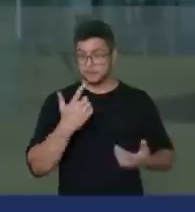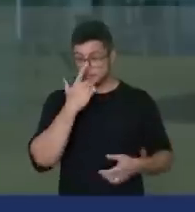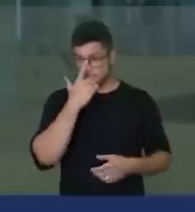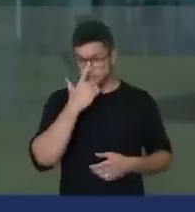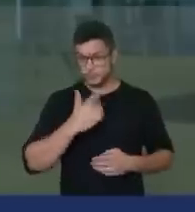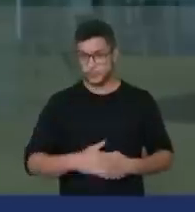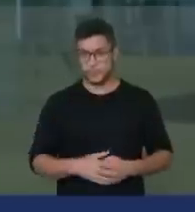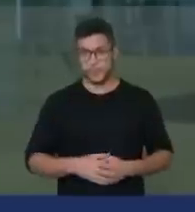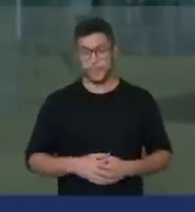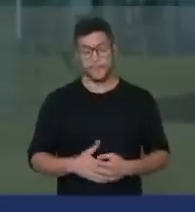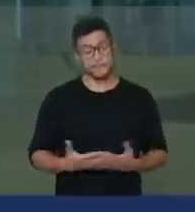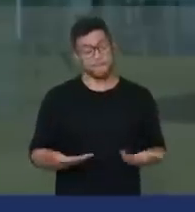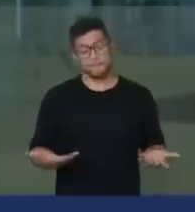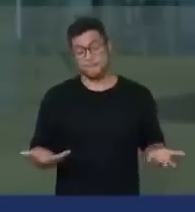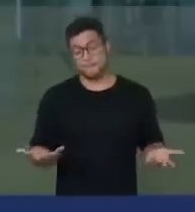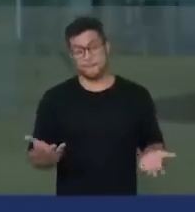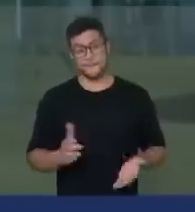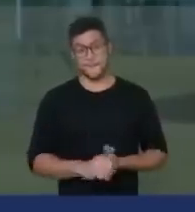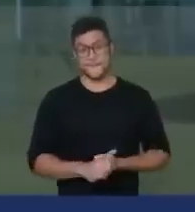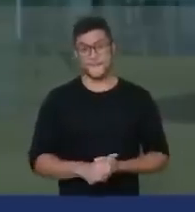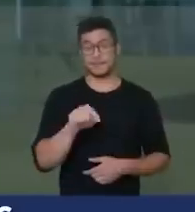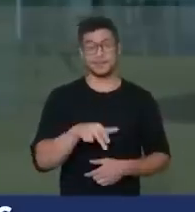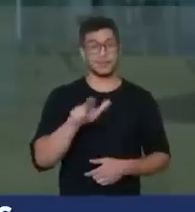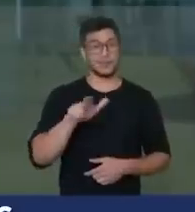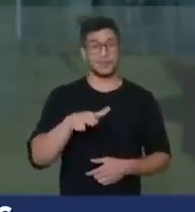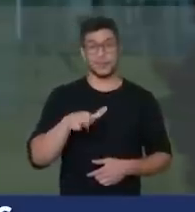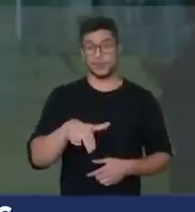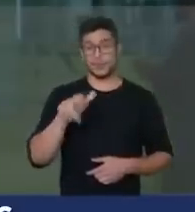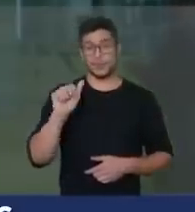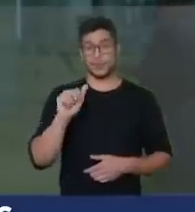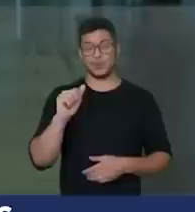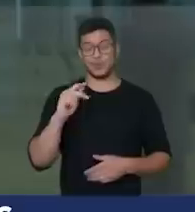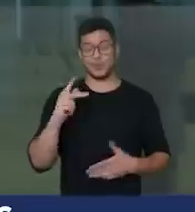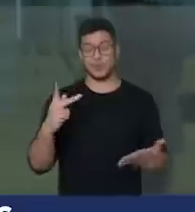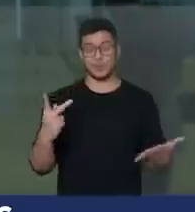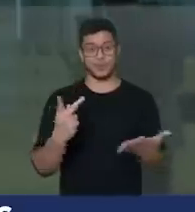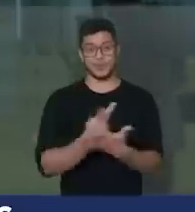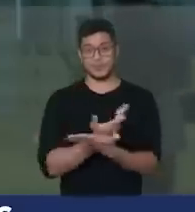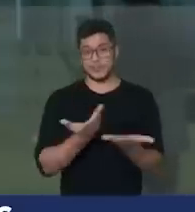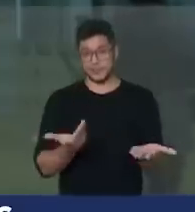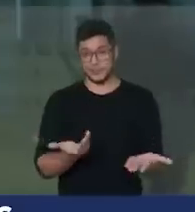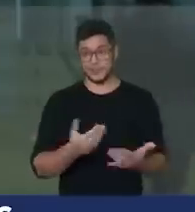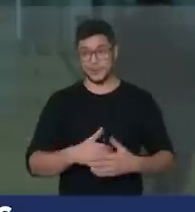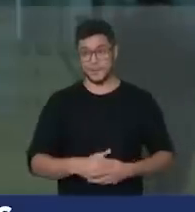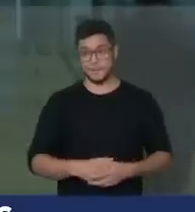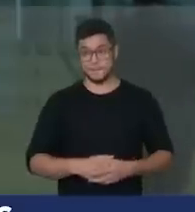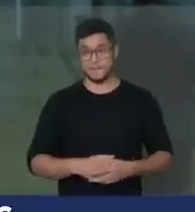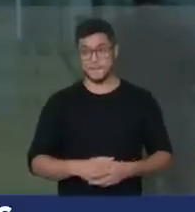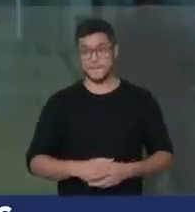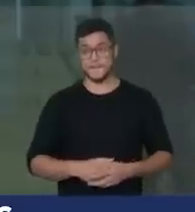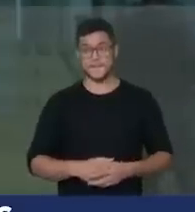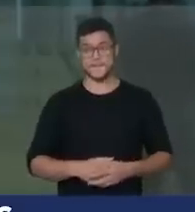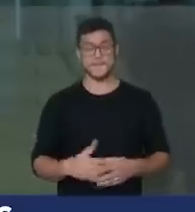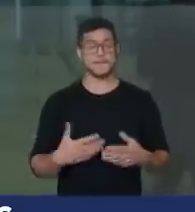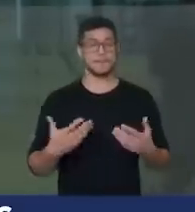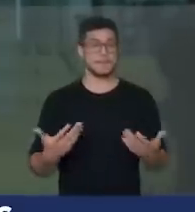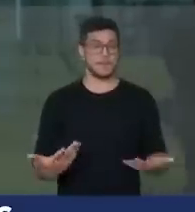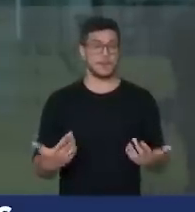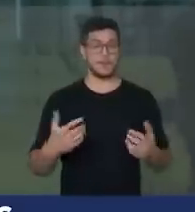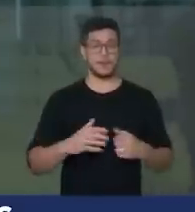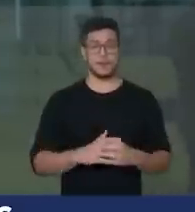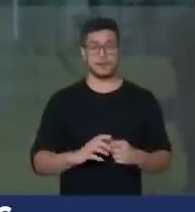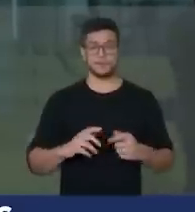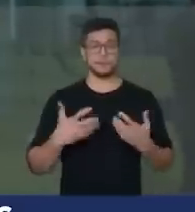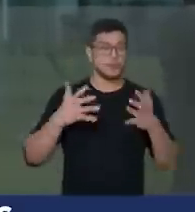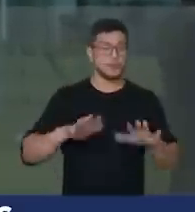Bem, essas formas nunca foram encontradas e, diga-se passagem, nós não estamos querendo fazer com que os Correios